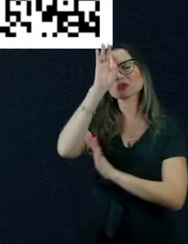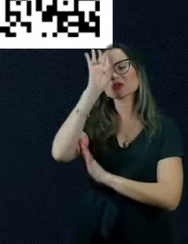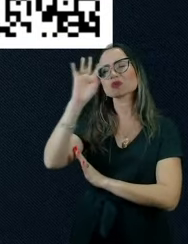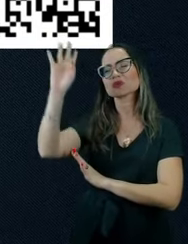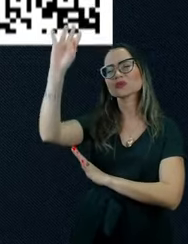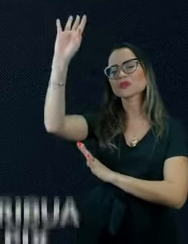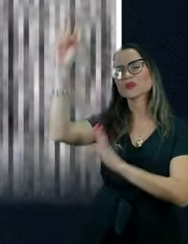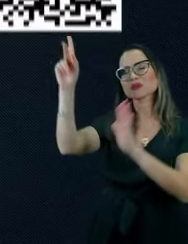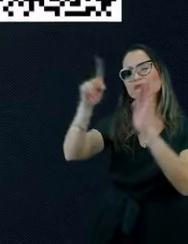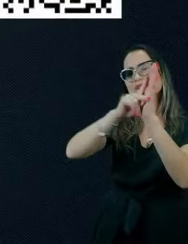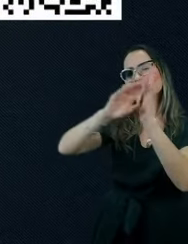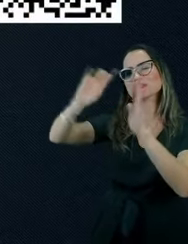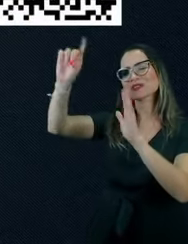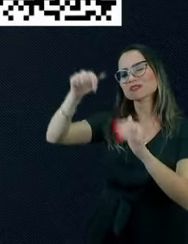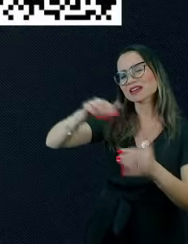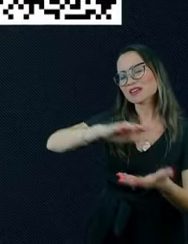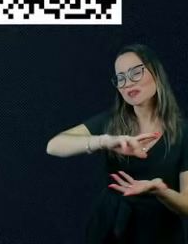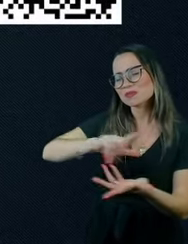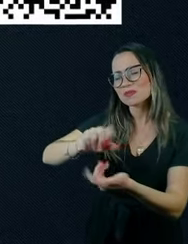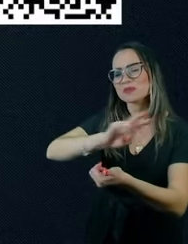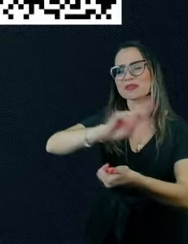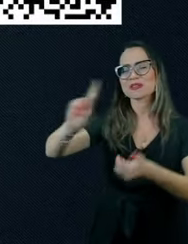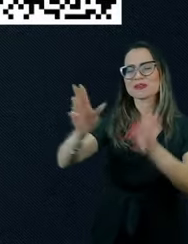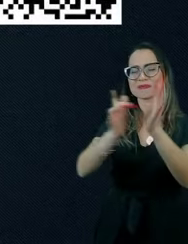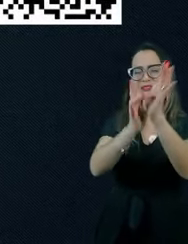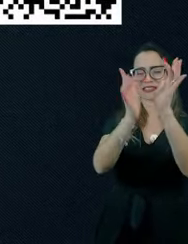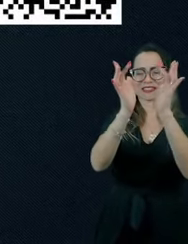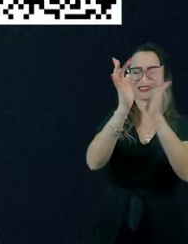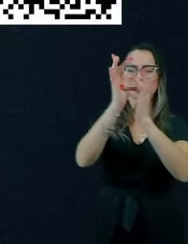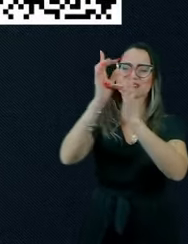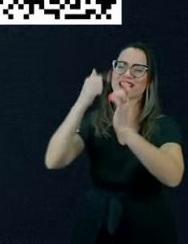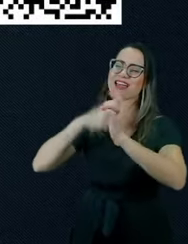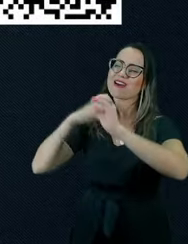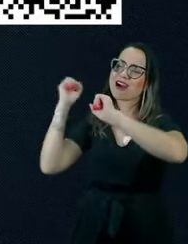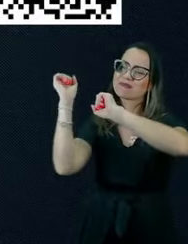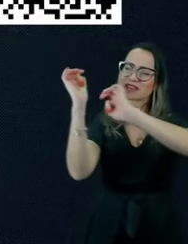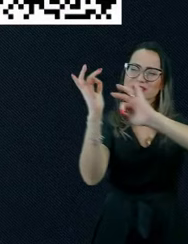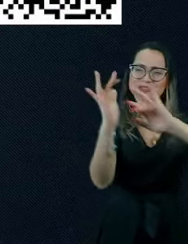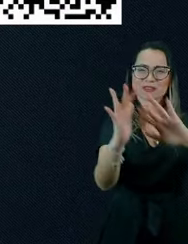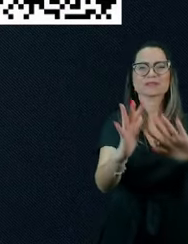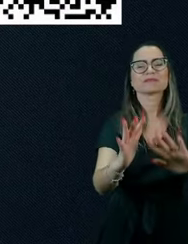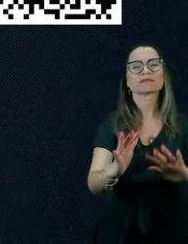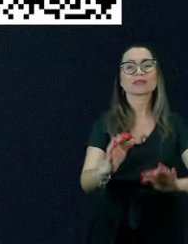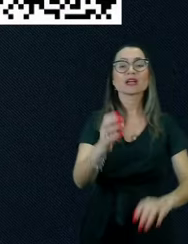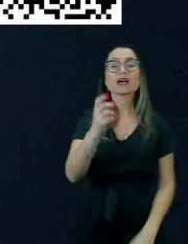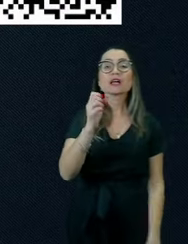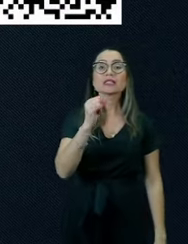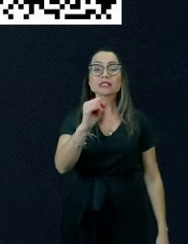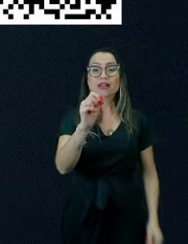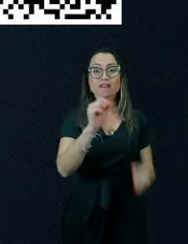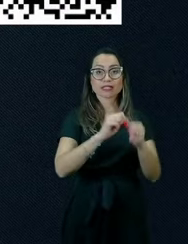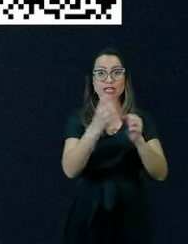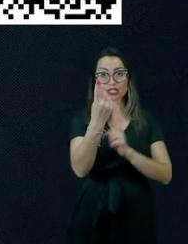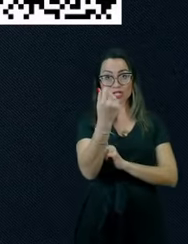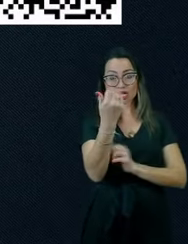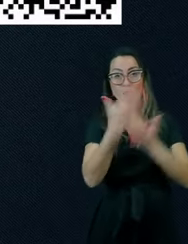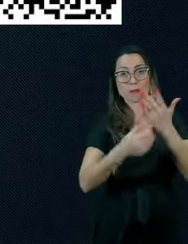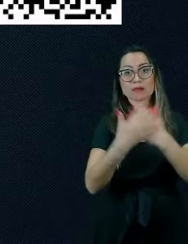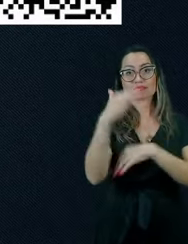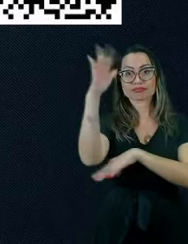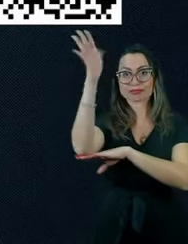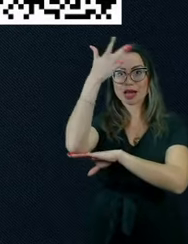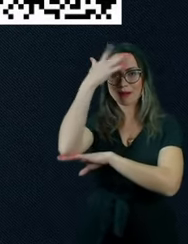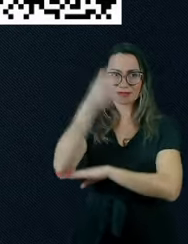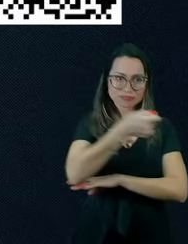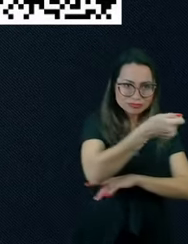Deus aqui na terra, em nome de Jesus. Eu te abençoo para isso. Se você vai fazer em espécie, levanta a mão que elas vão até vocês, mas